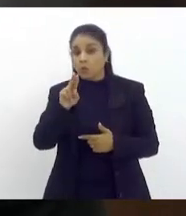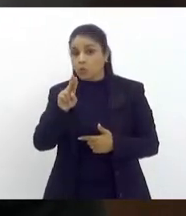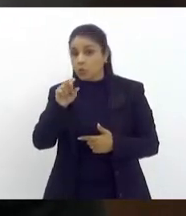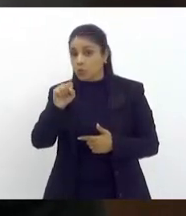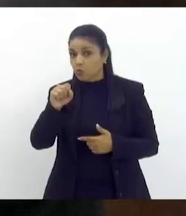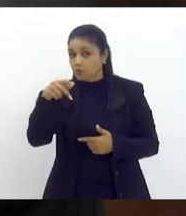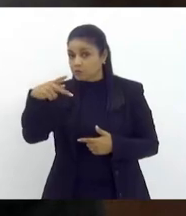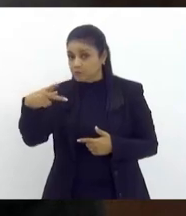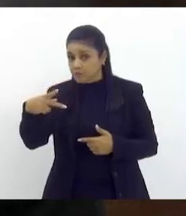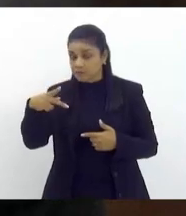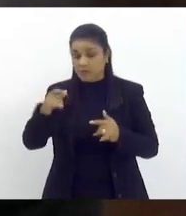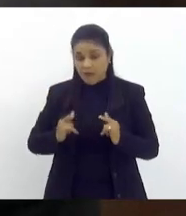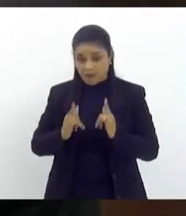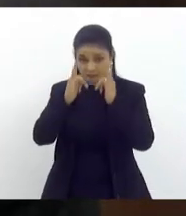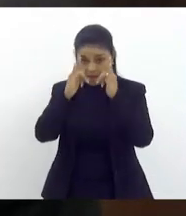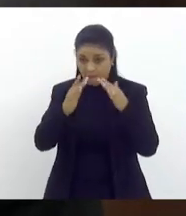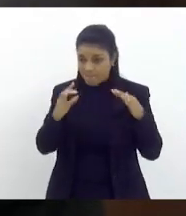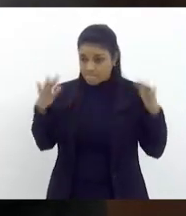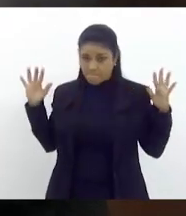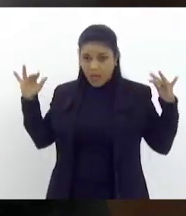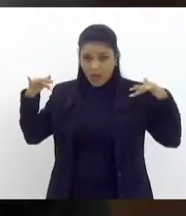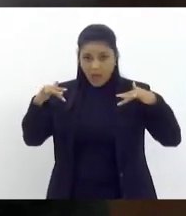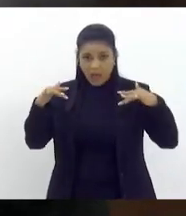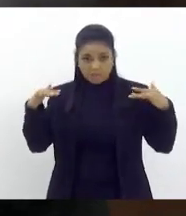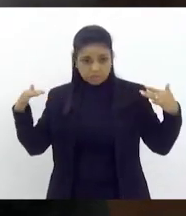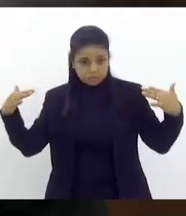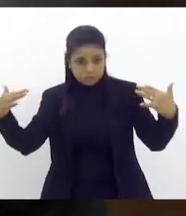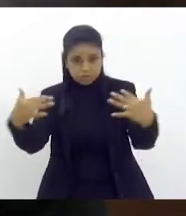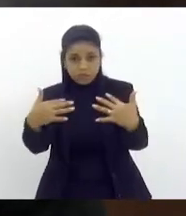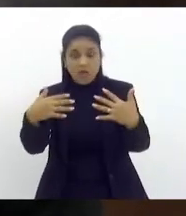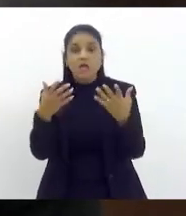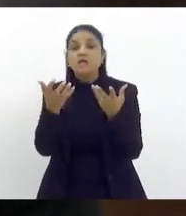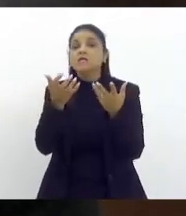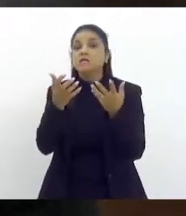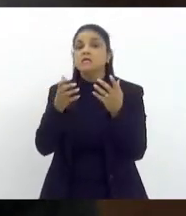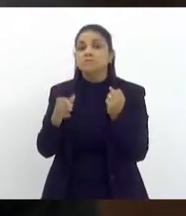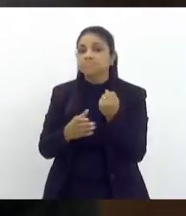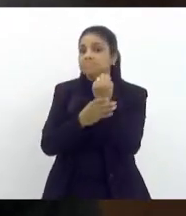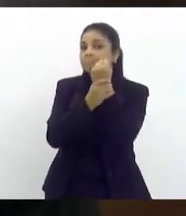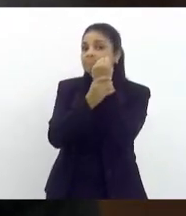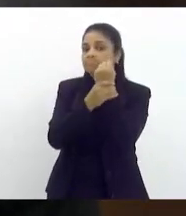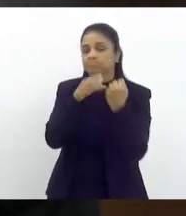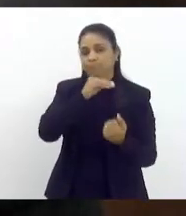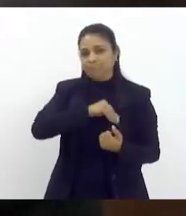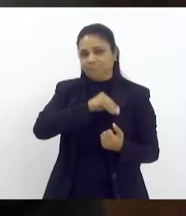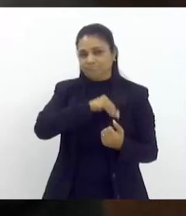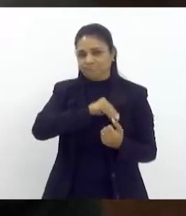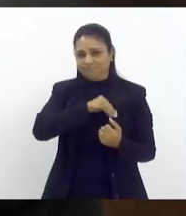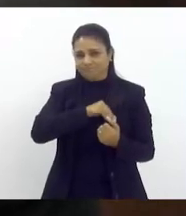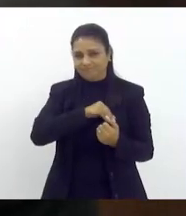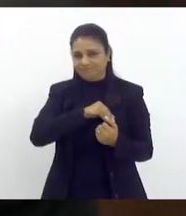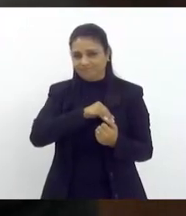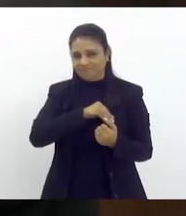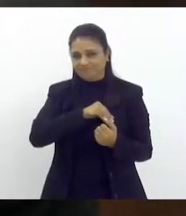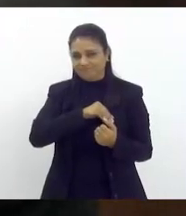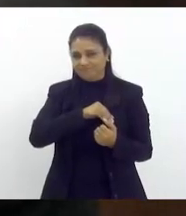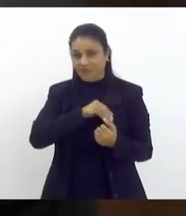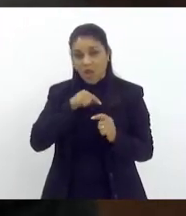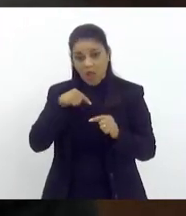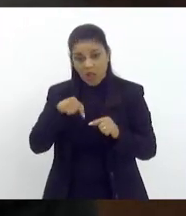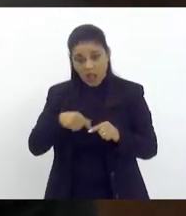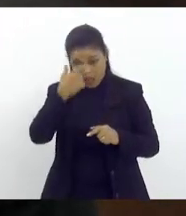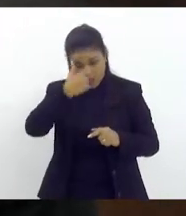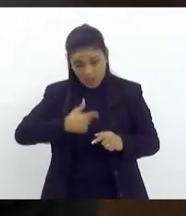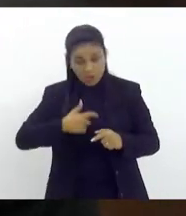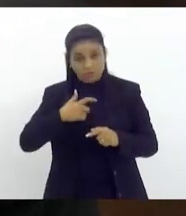todo servidores que legitimamente queriam a garantia do seu pagamento em dia e ali eu estava na defesa